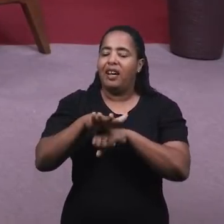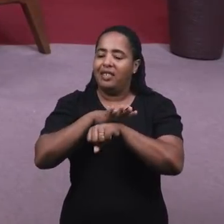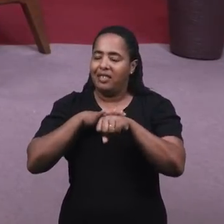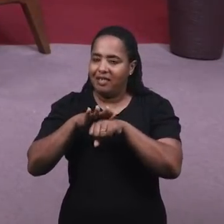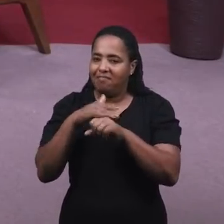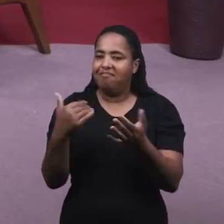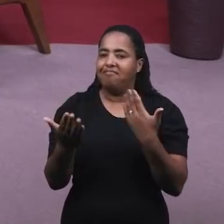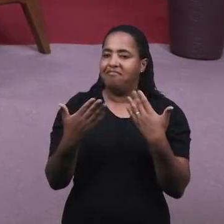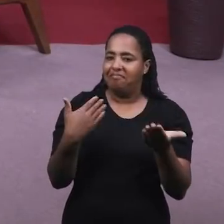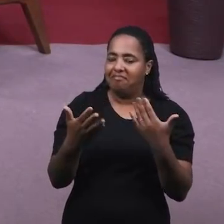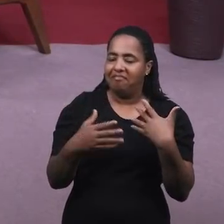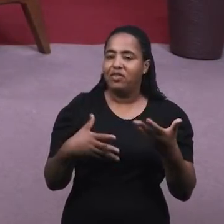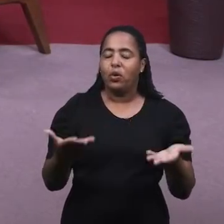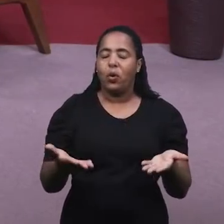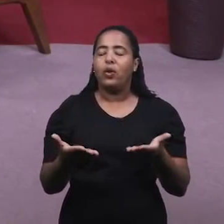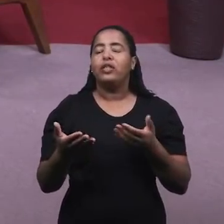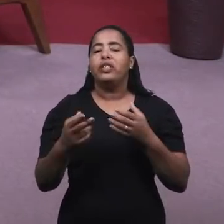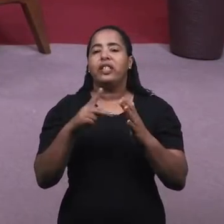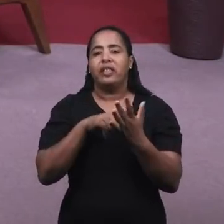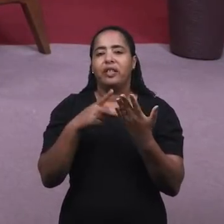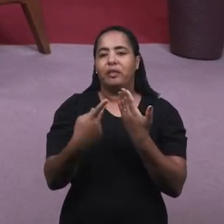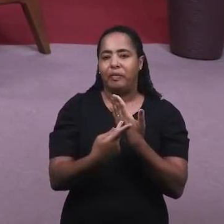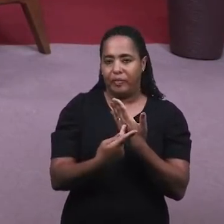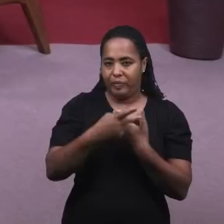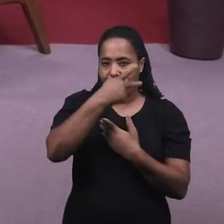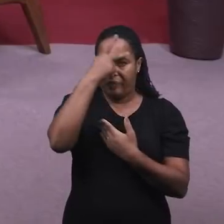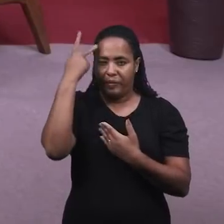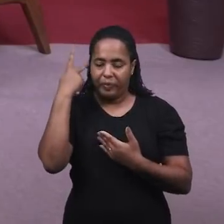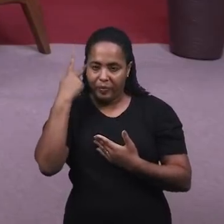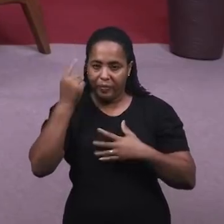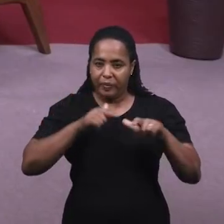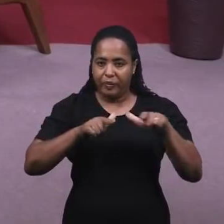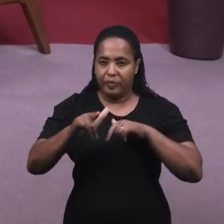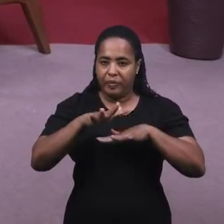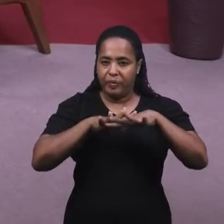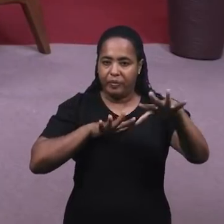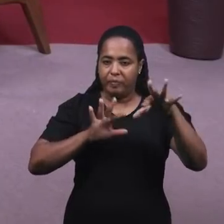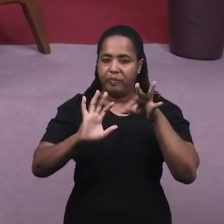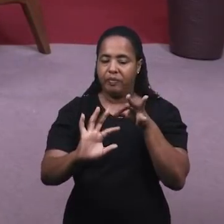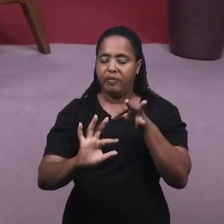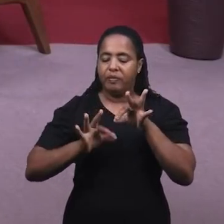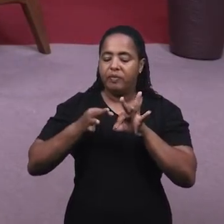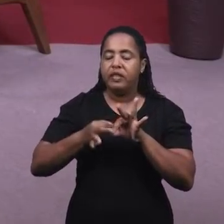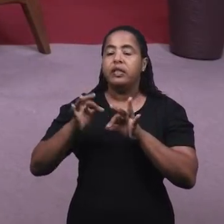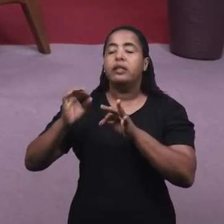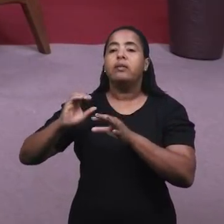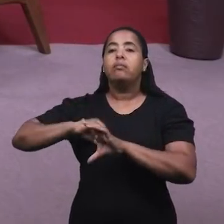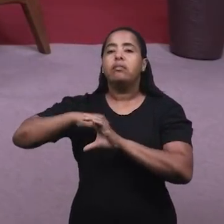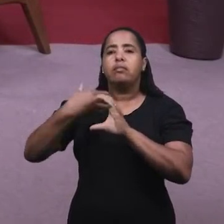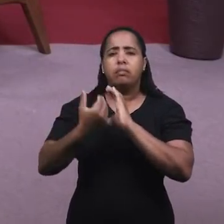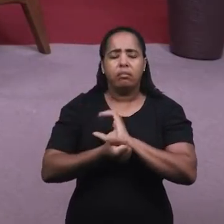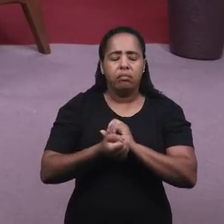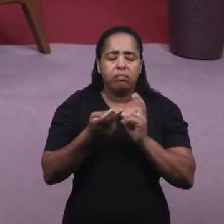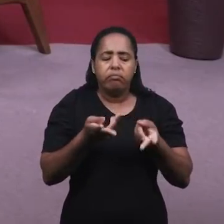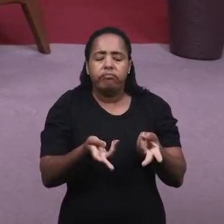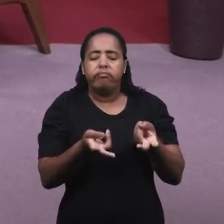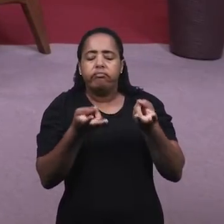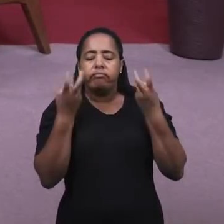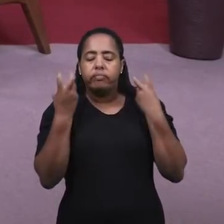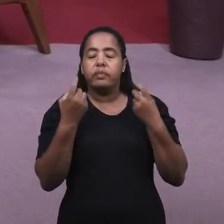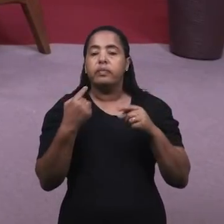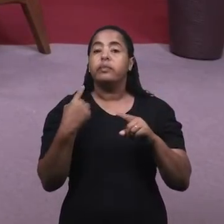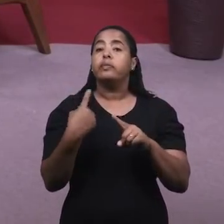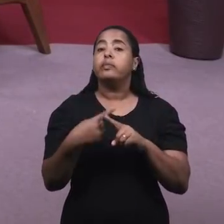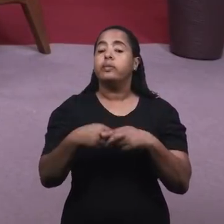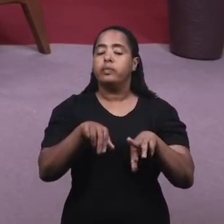aqui, que é a parábola dos trabalhadores na vinha, há um aspecto que chama a atenção. Porque o dono